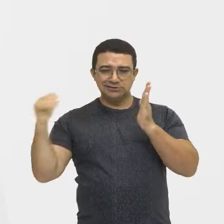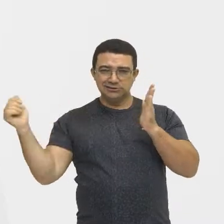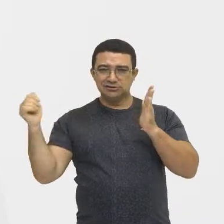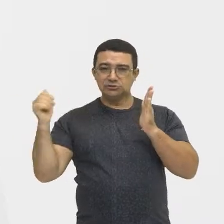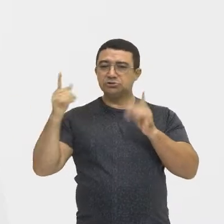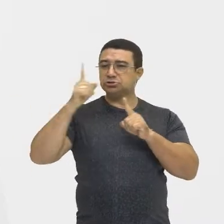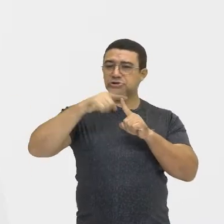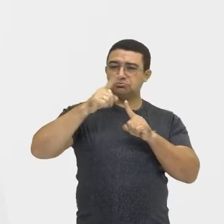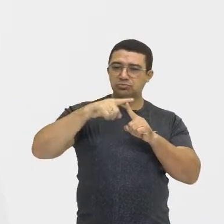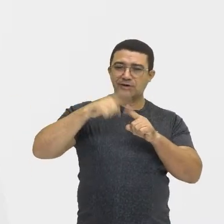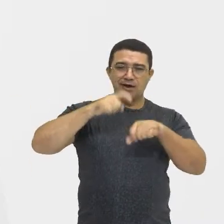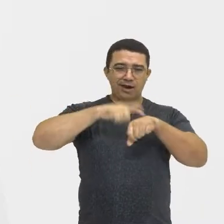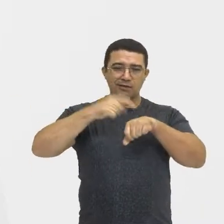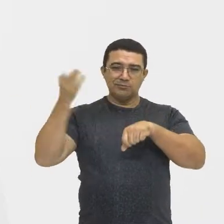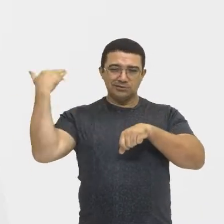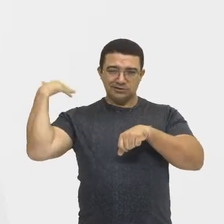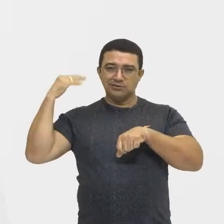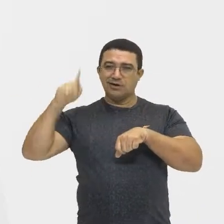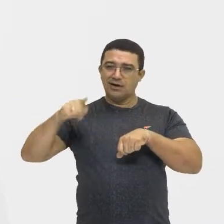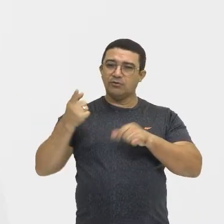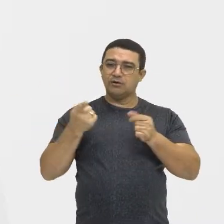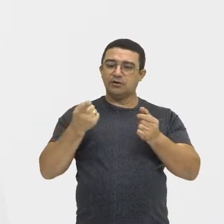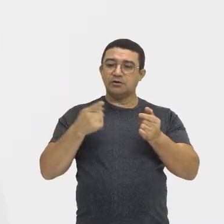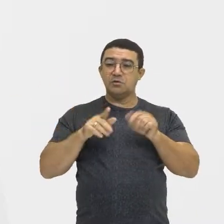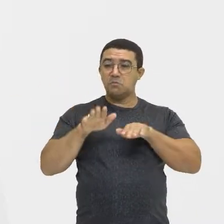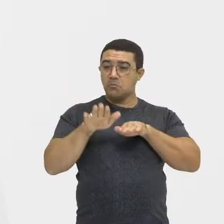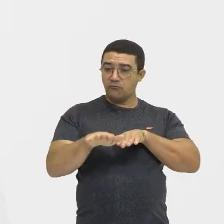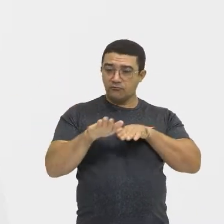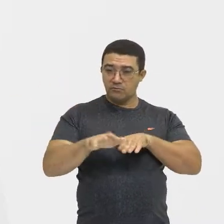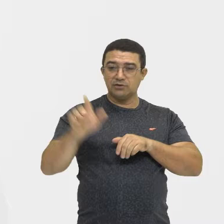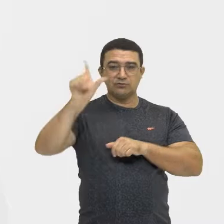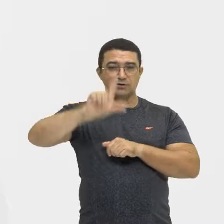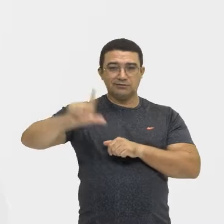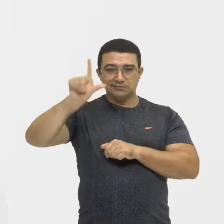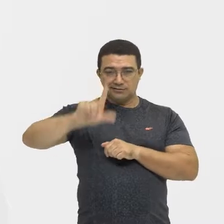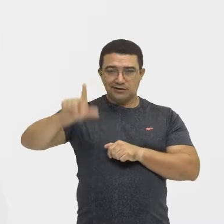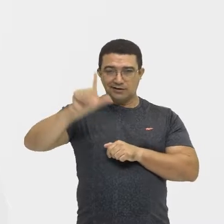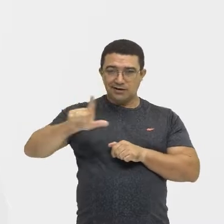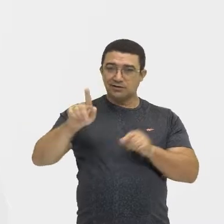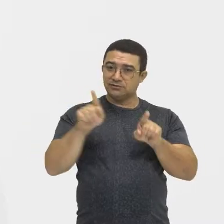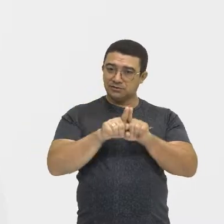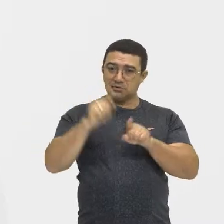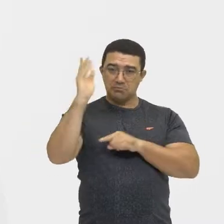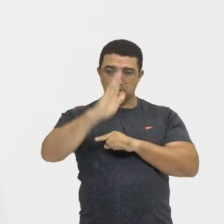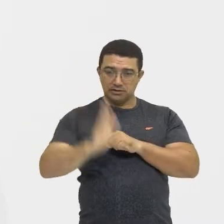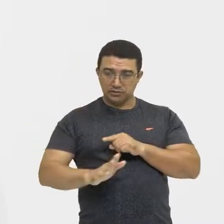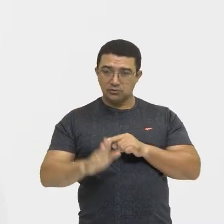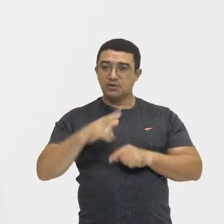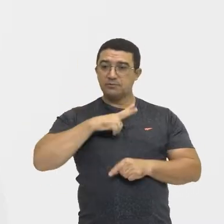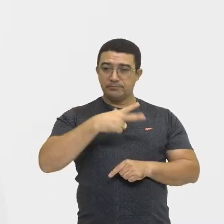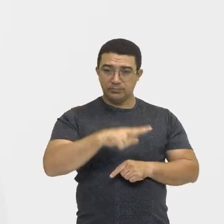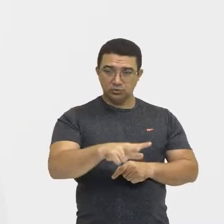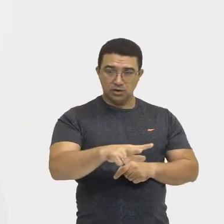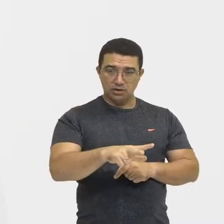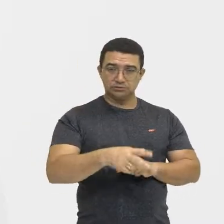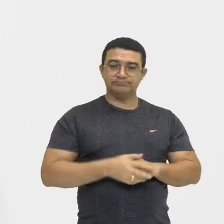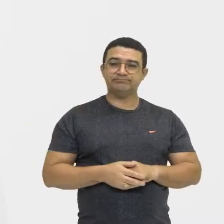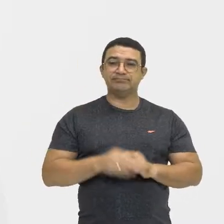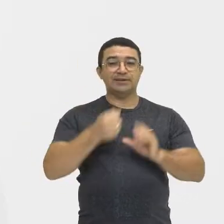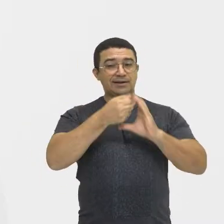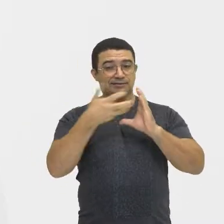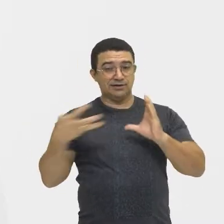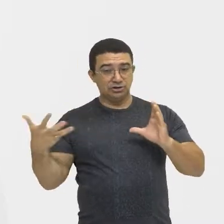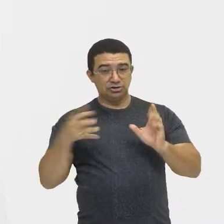as correntes literárias, tá? Nas literaturas brasileira e portuguesa, as características,